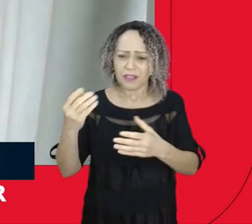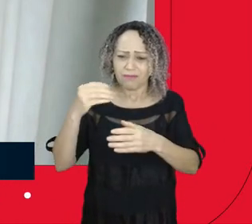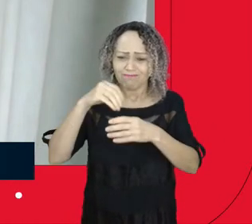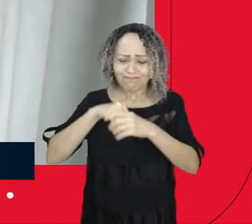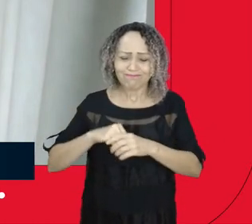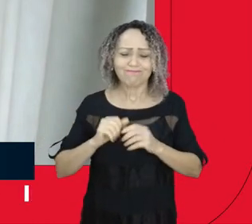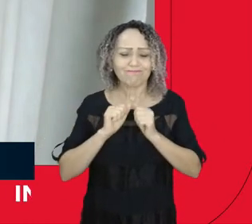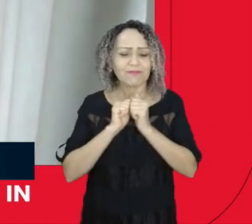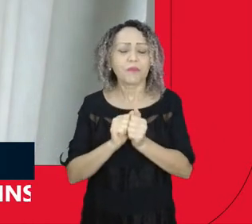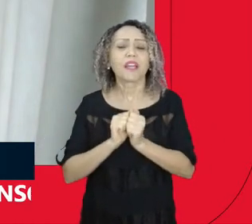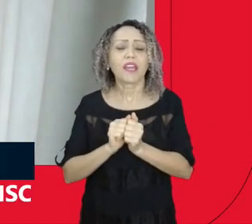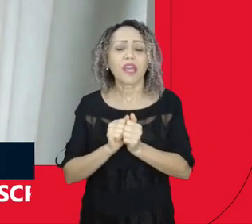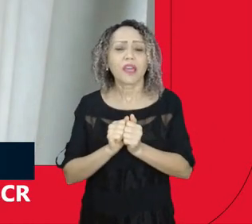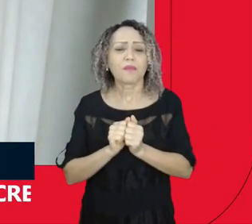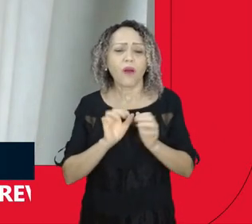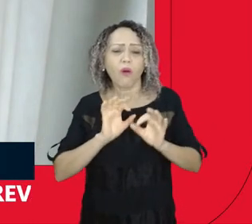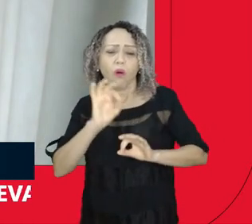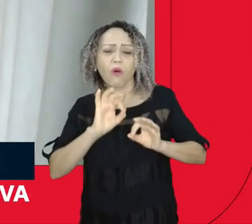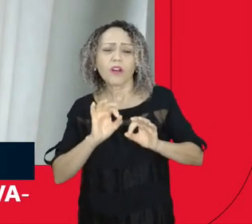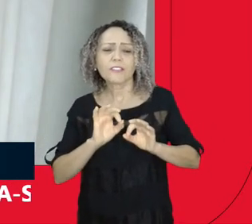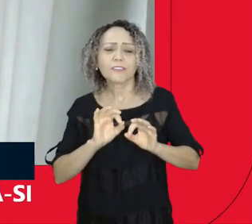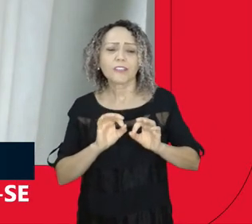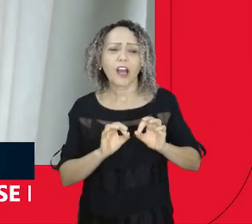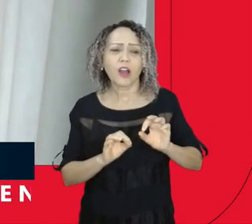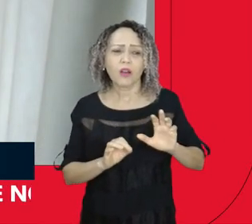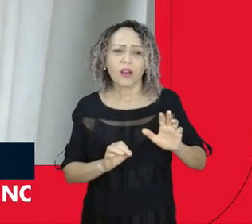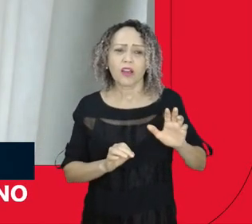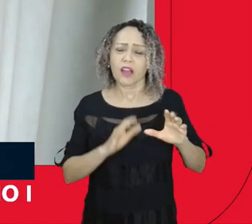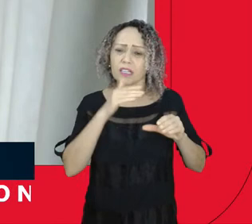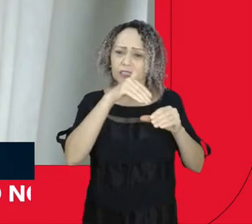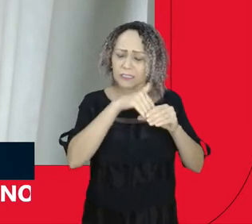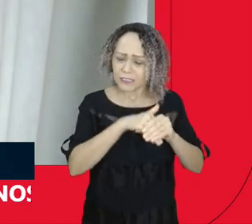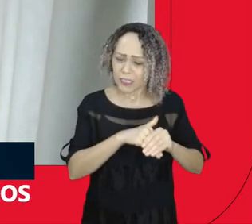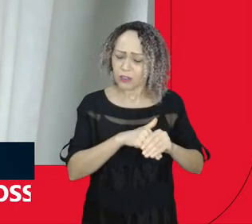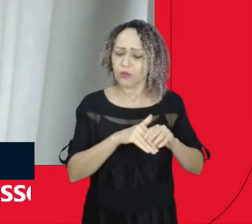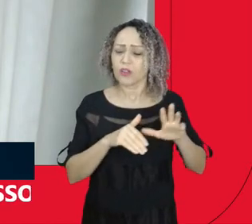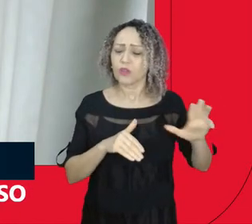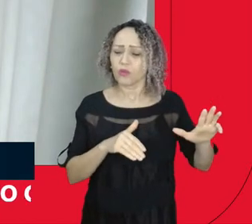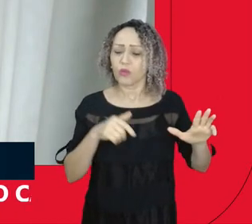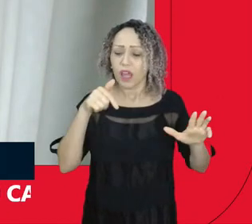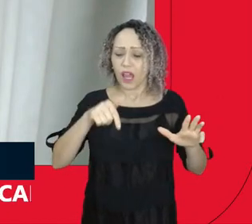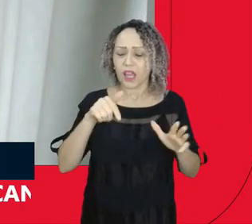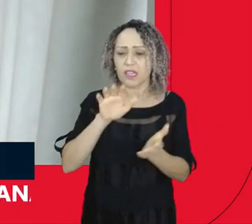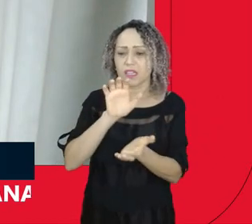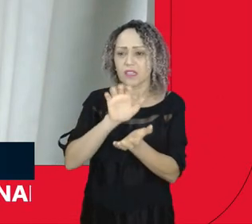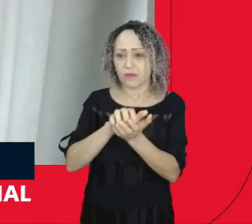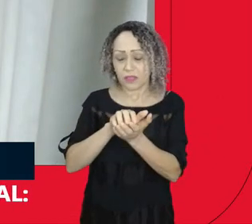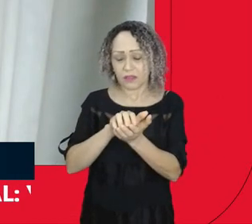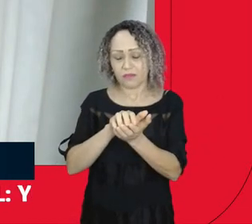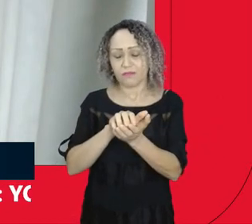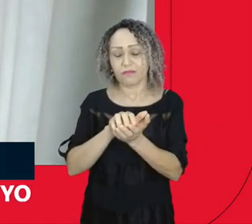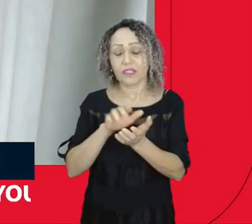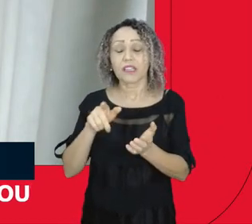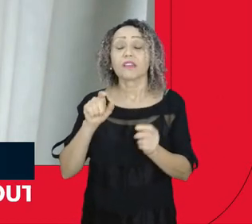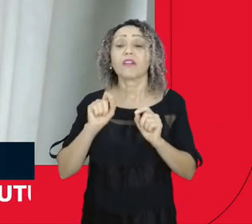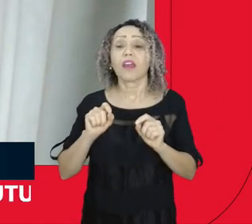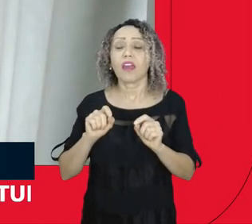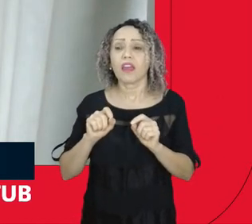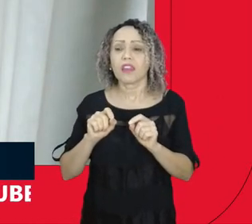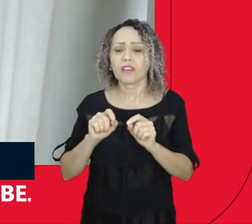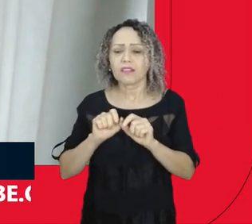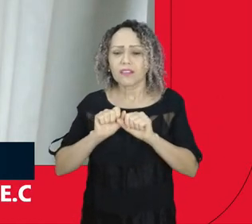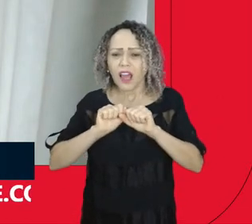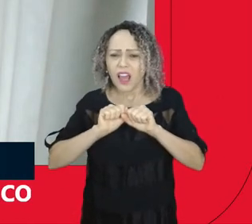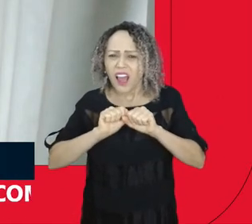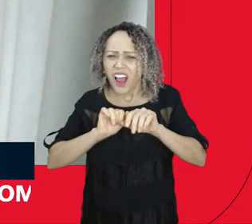no estado, que foi em torno de 65%. E nos demos a meta de ampliar esta votação